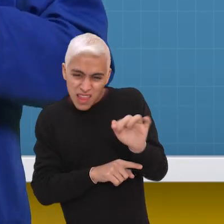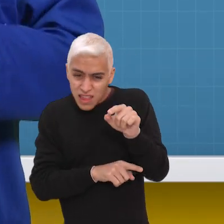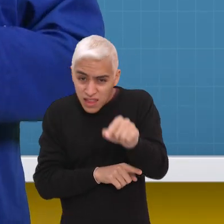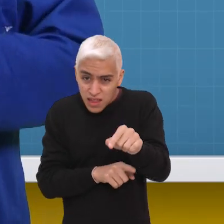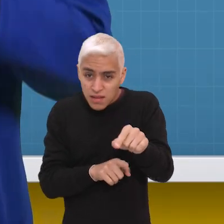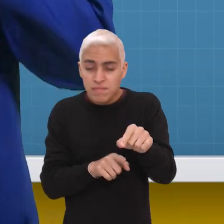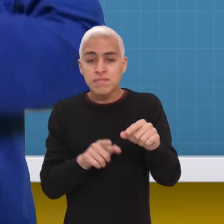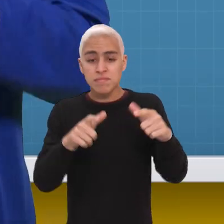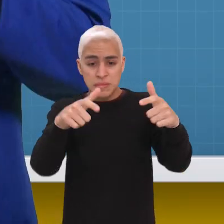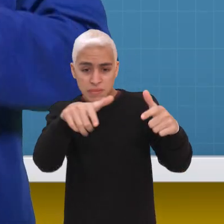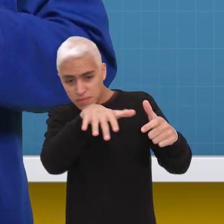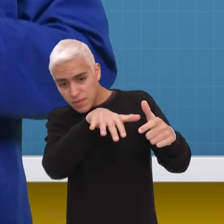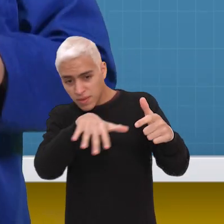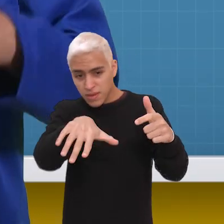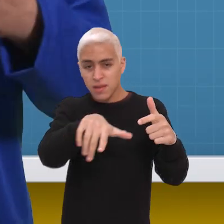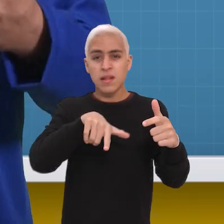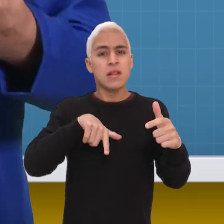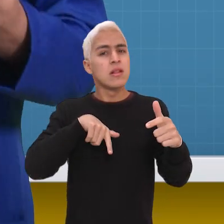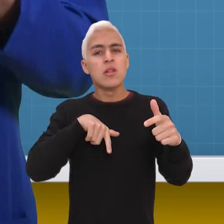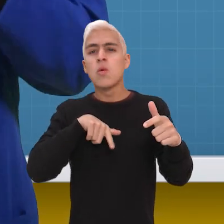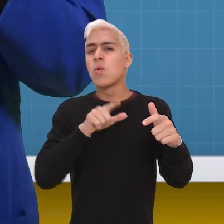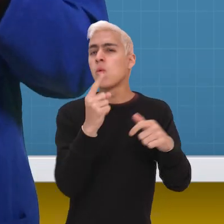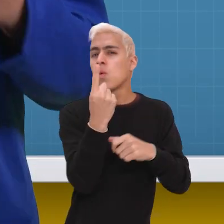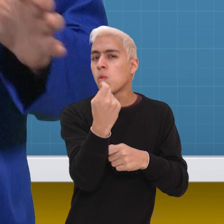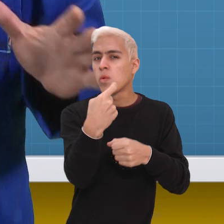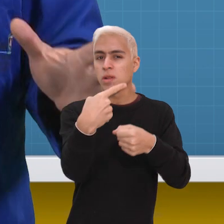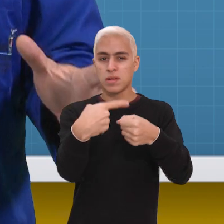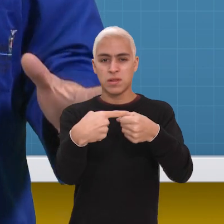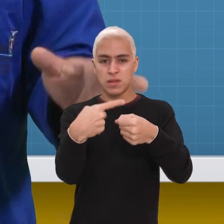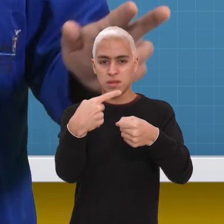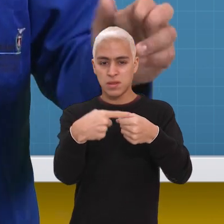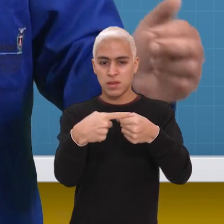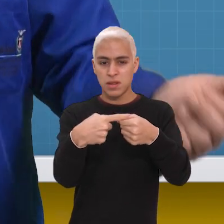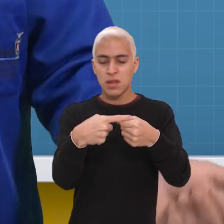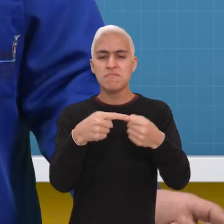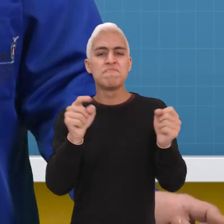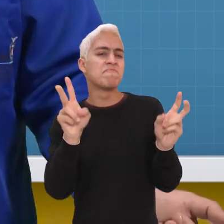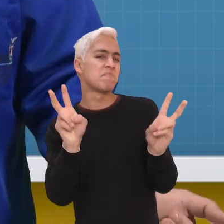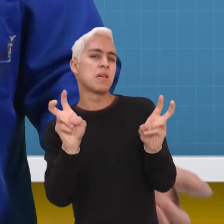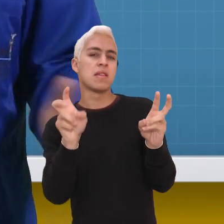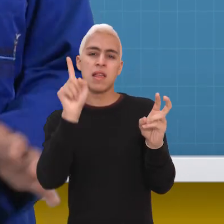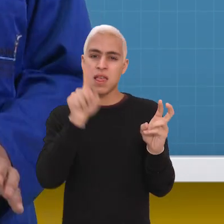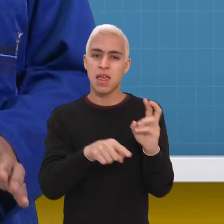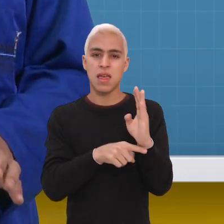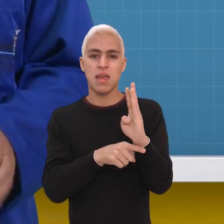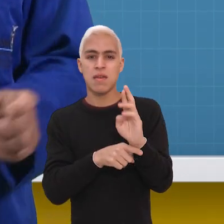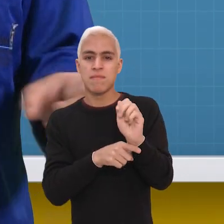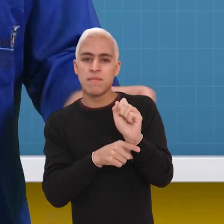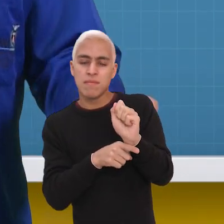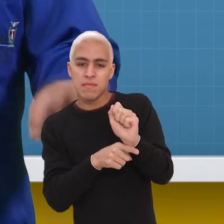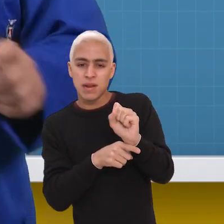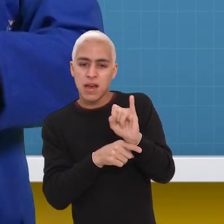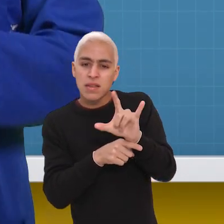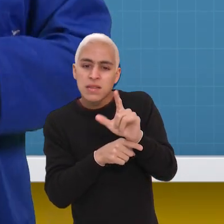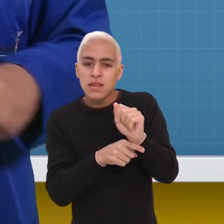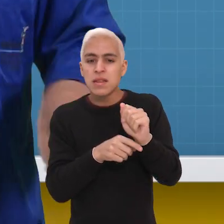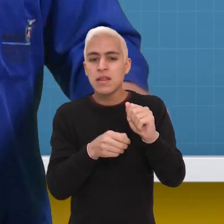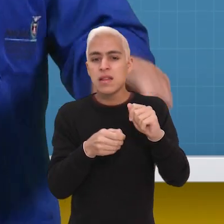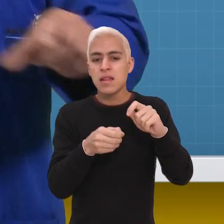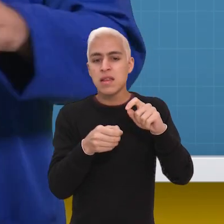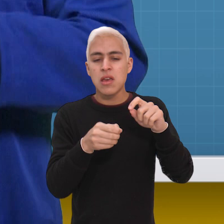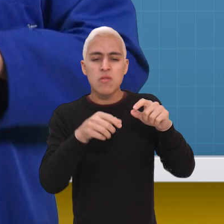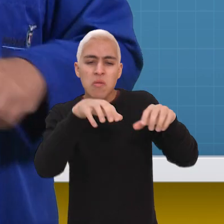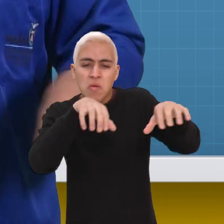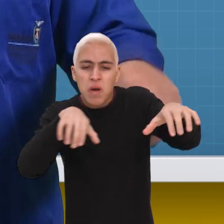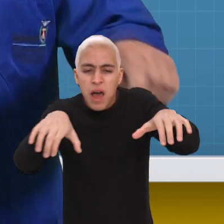Distrito Federal, lá no Distrito Federal, tem uma única cidade, entre aspas, que é Brasília. As demais